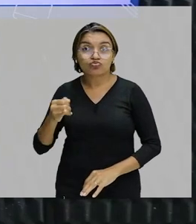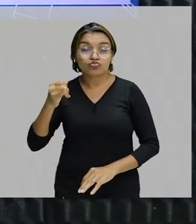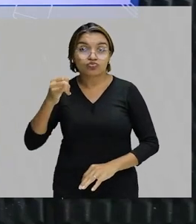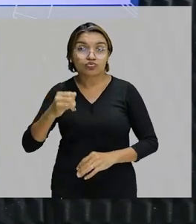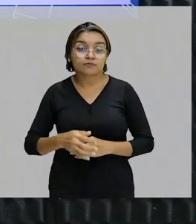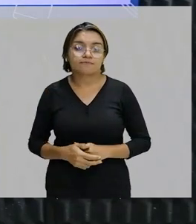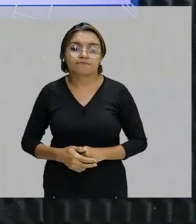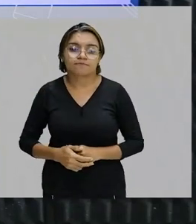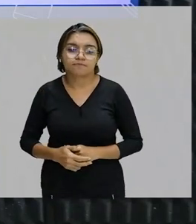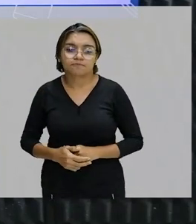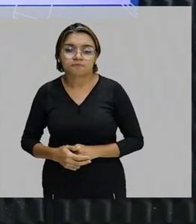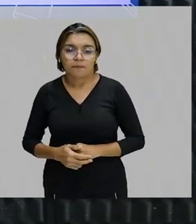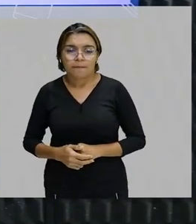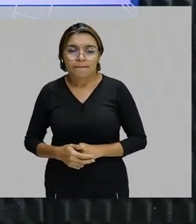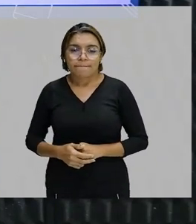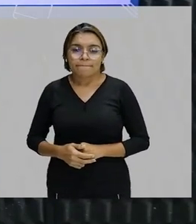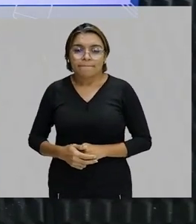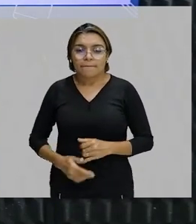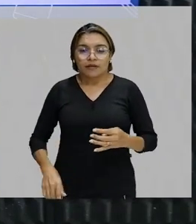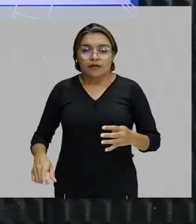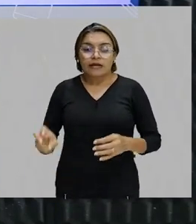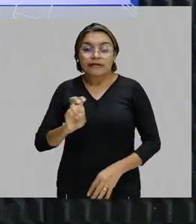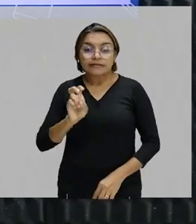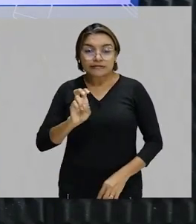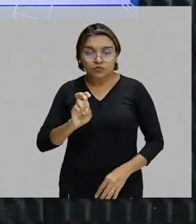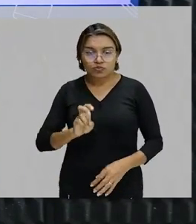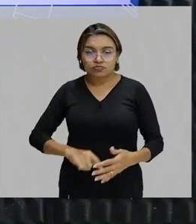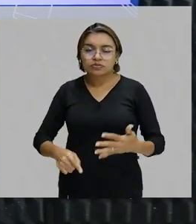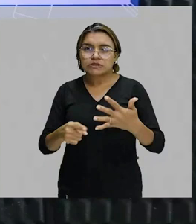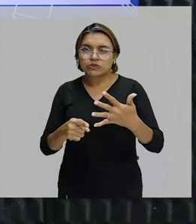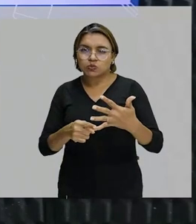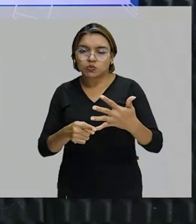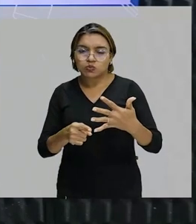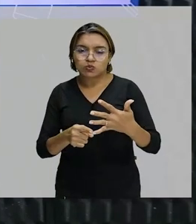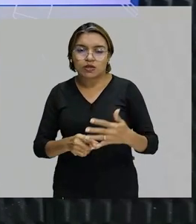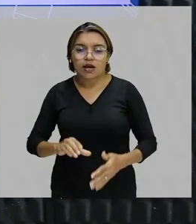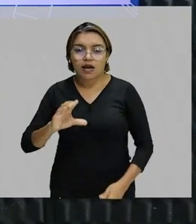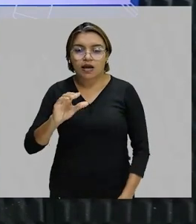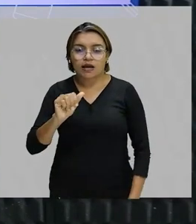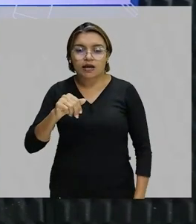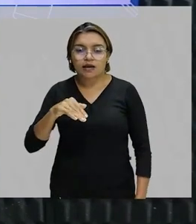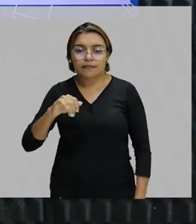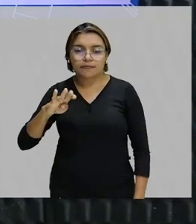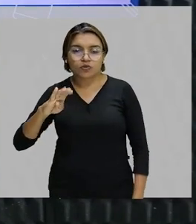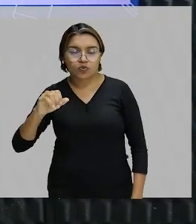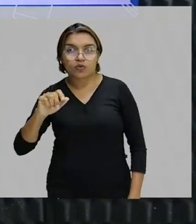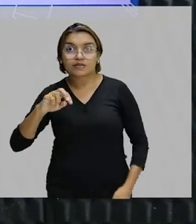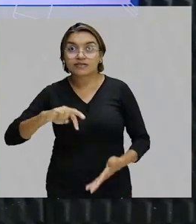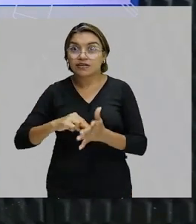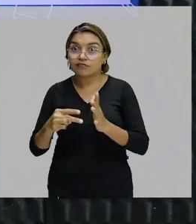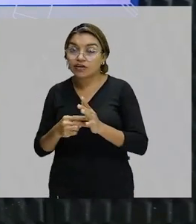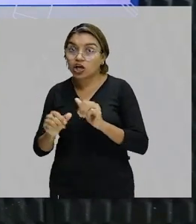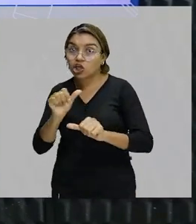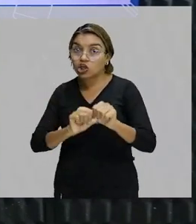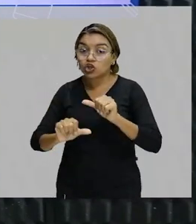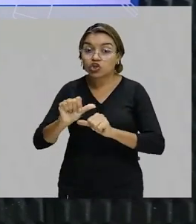cer quto câmbio de mercado o que que é câmbio é troca câmbio de mercado significa